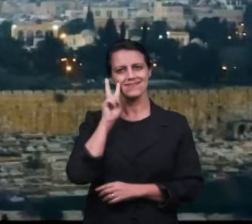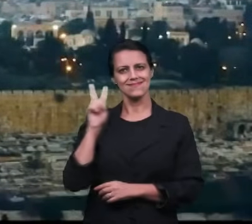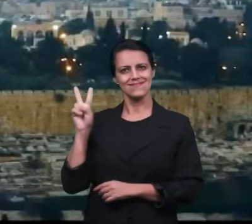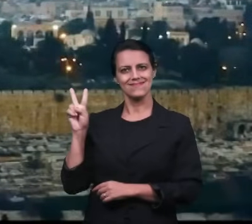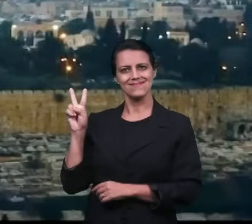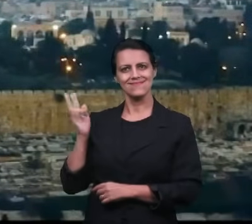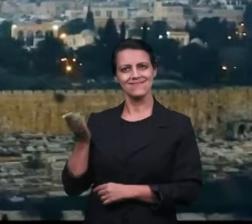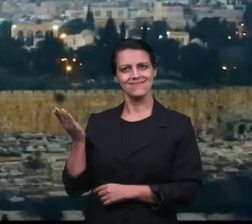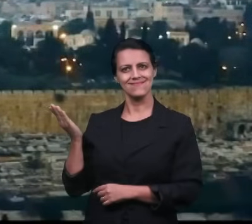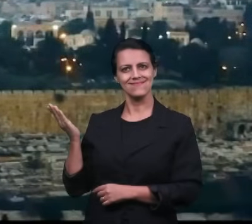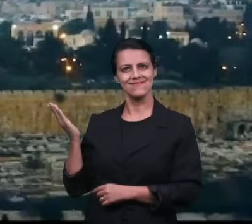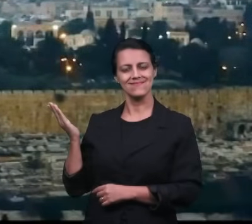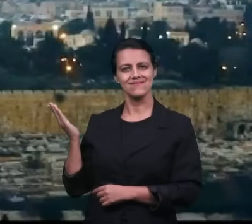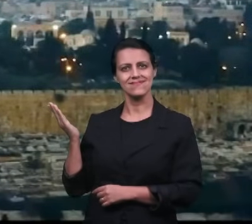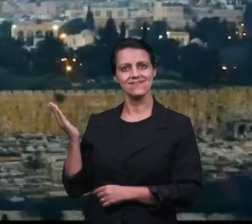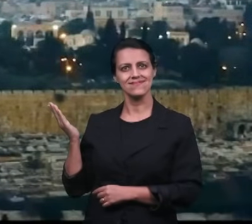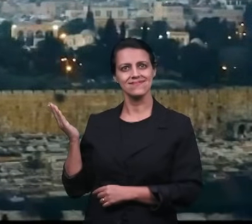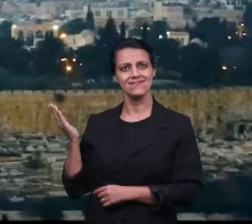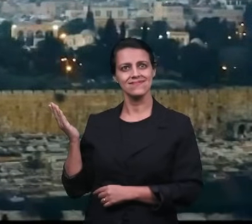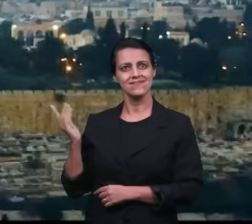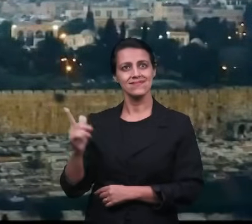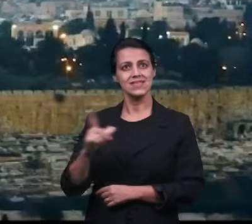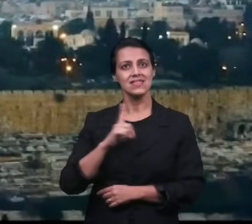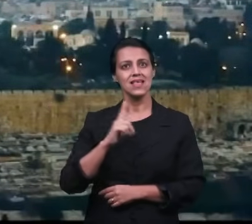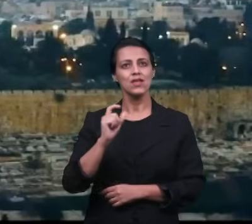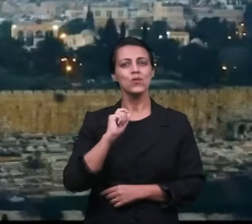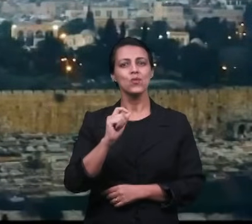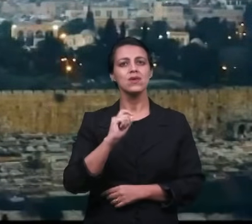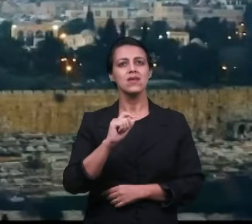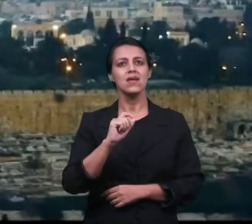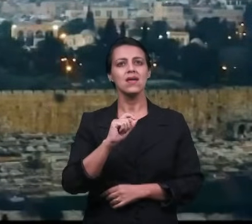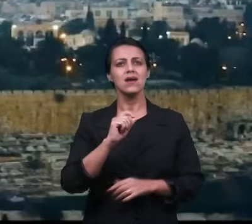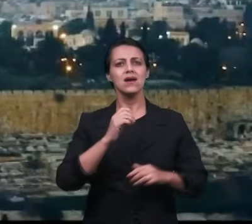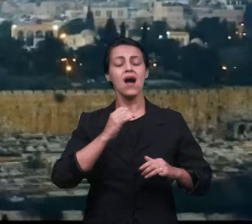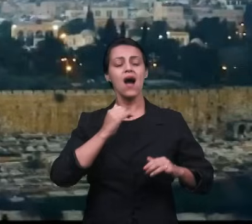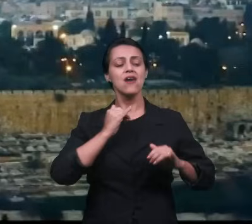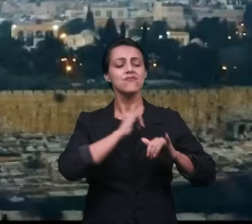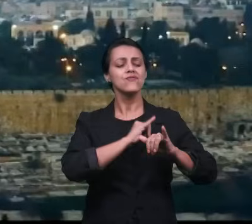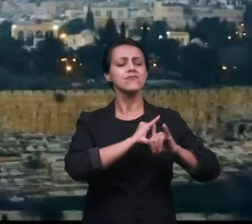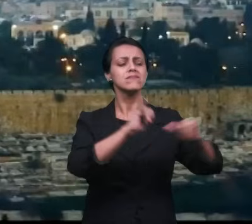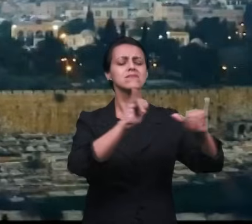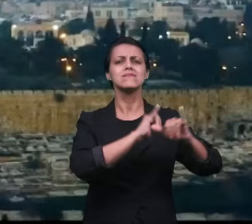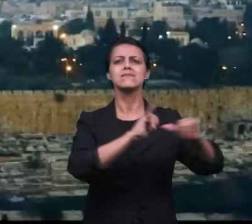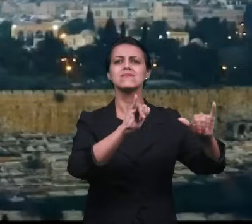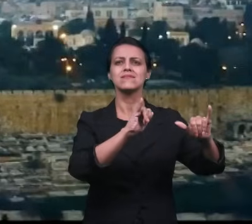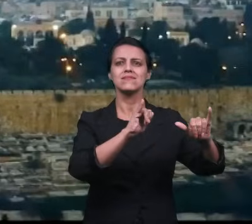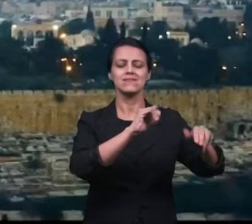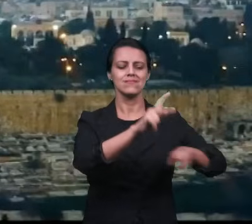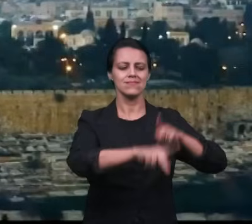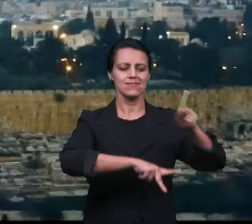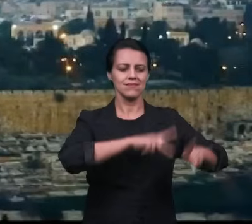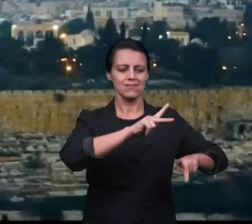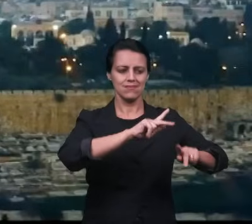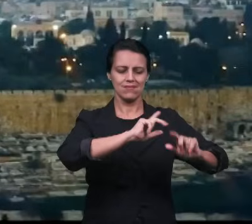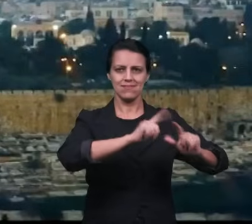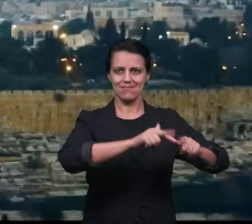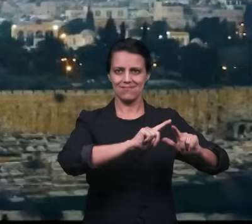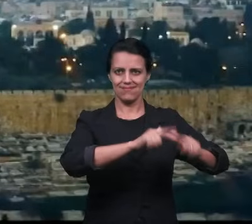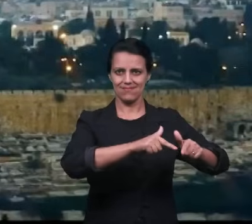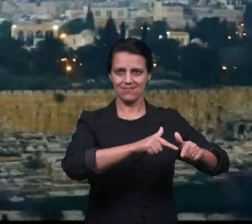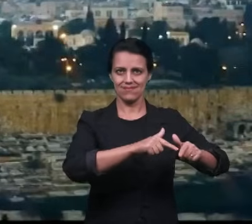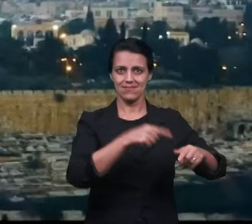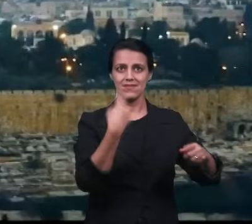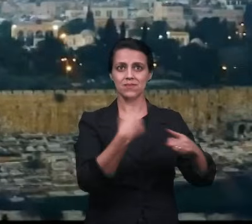há uma chamada para Israel, que nós estamos fazendo aqui. E no hebraico a palavra